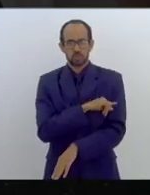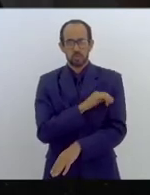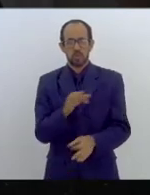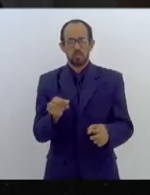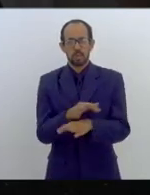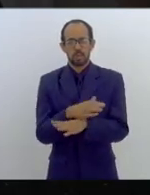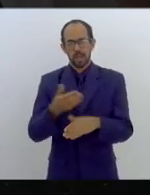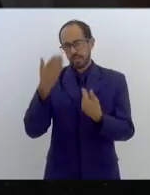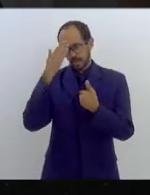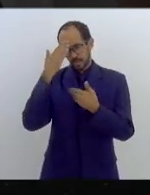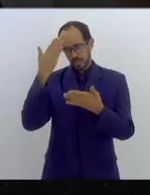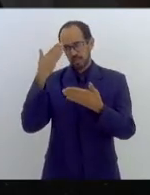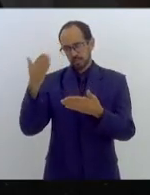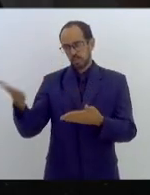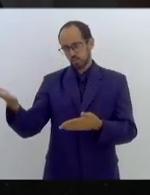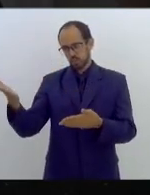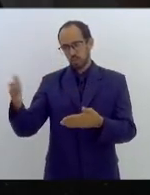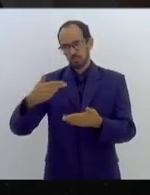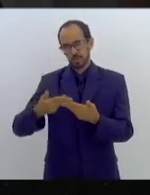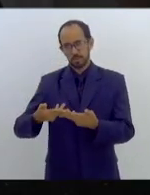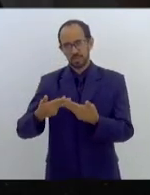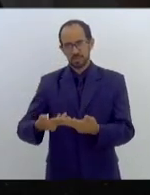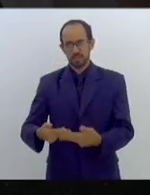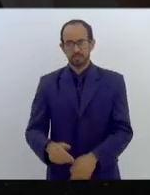e agradecer a Vossa Excelência pela paciência.